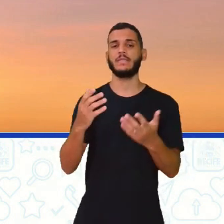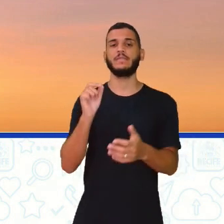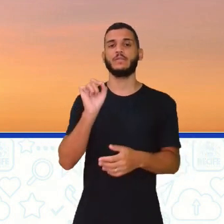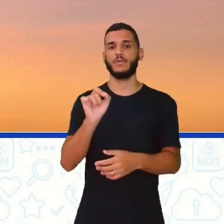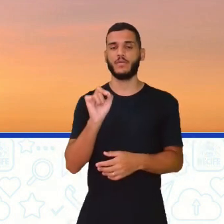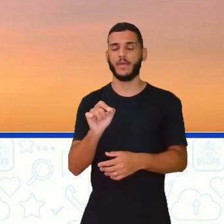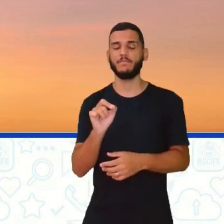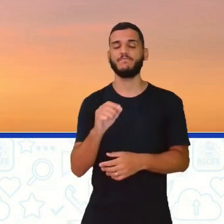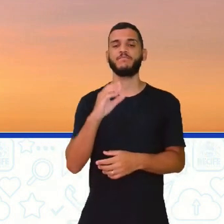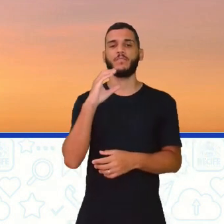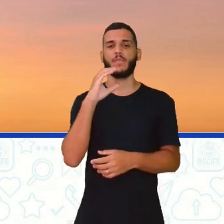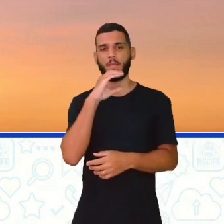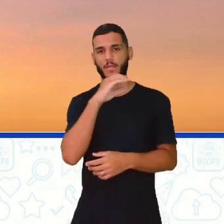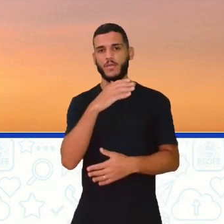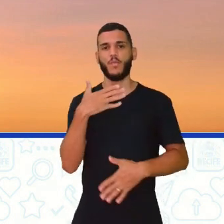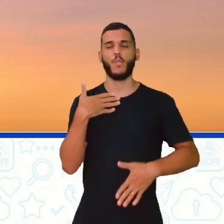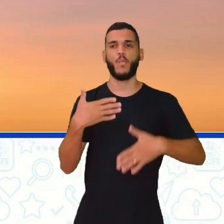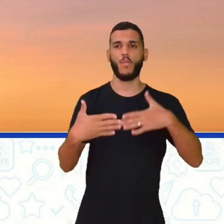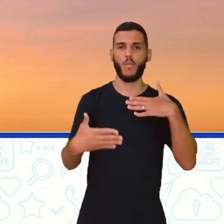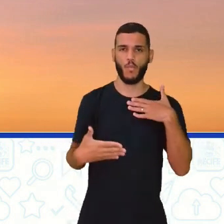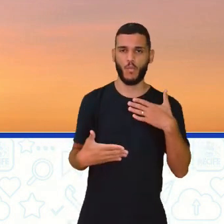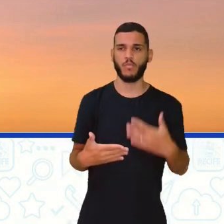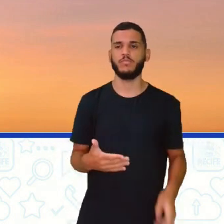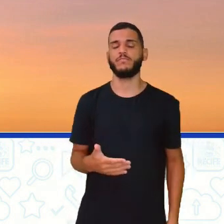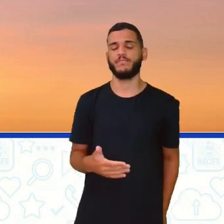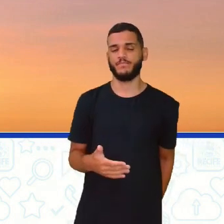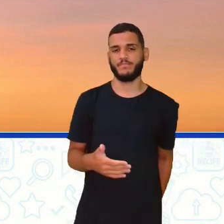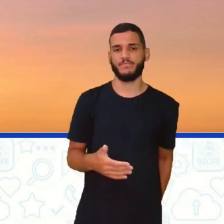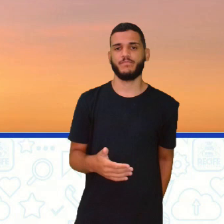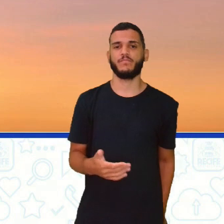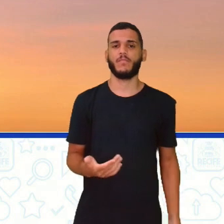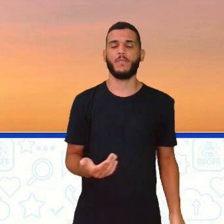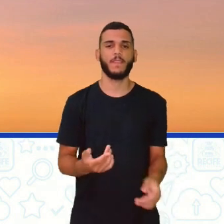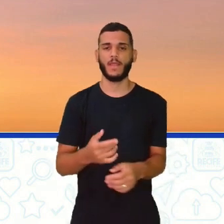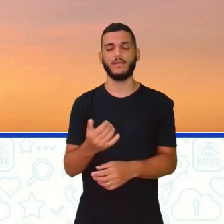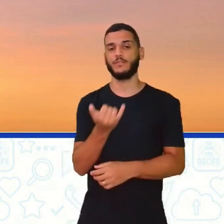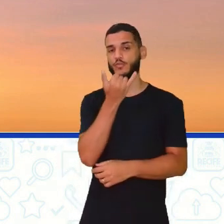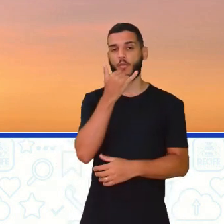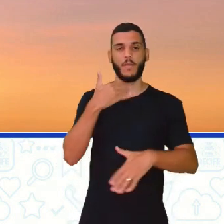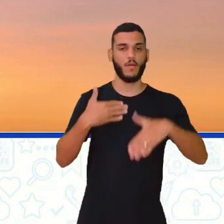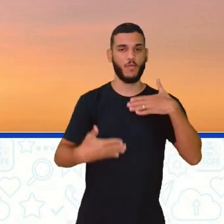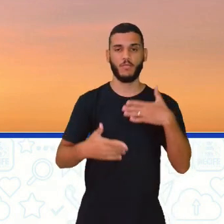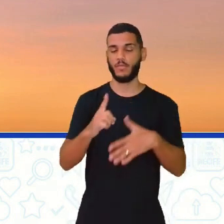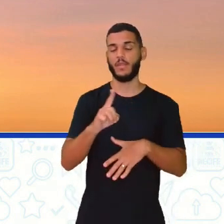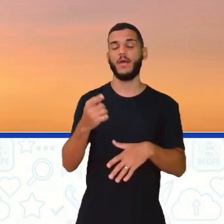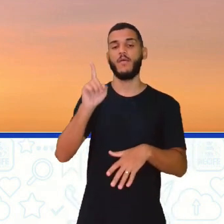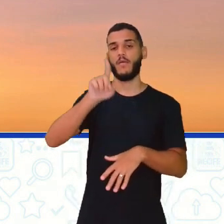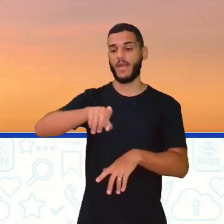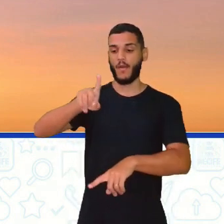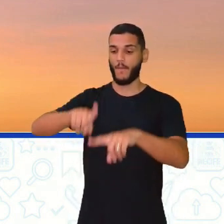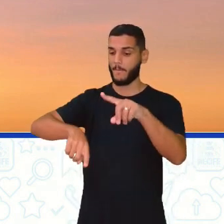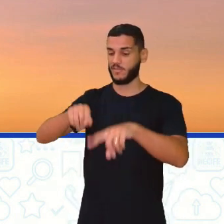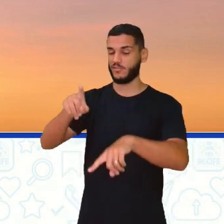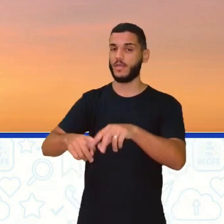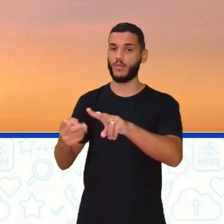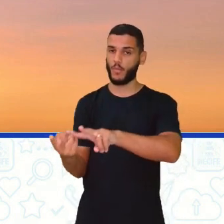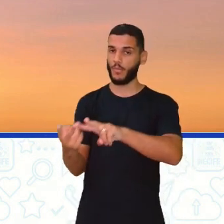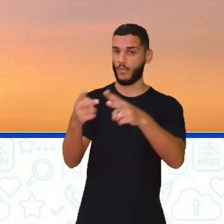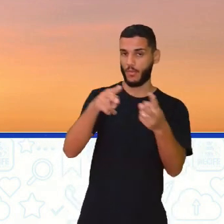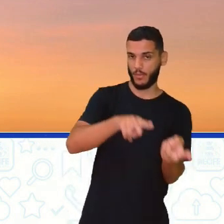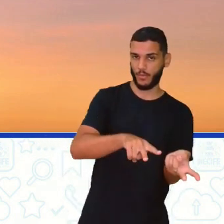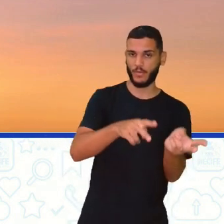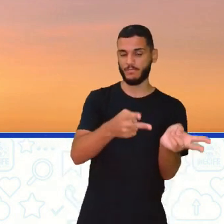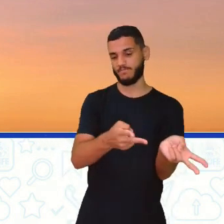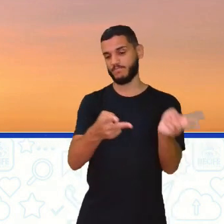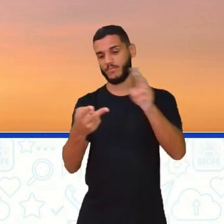corpos. Então, além de calor, a gente está aí diante de um novo conceito. Então, esse transitar, essa troca de energia térmica,